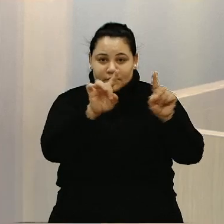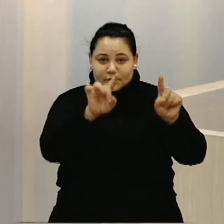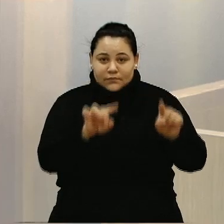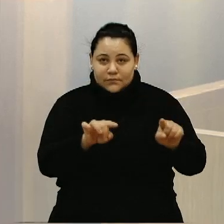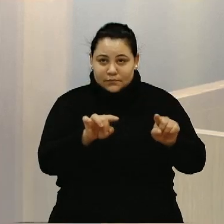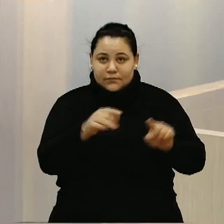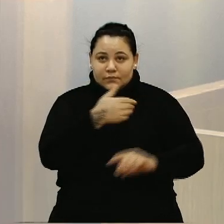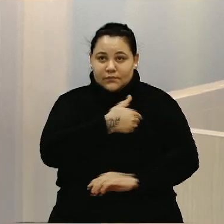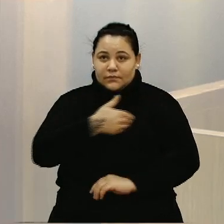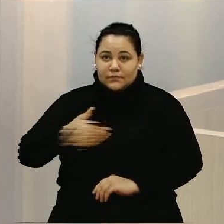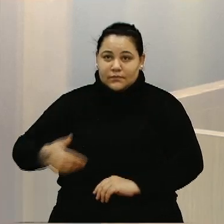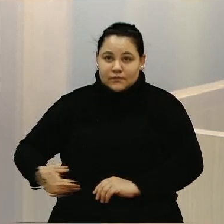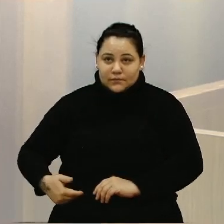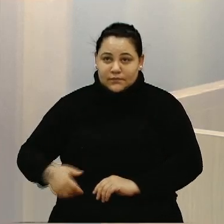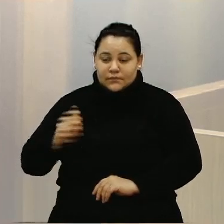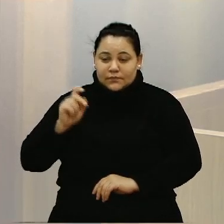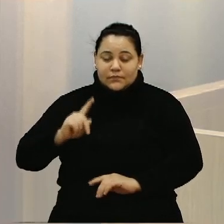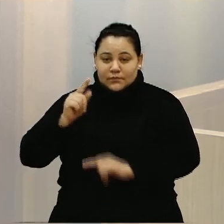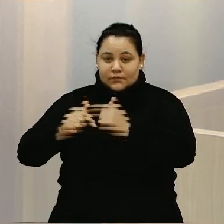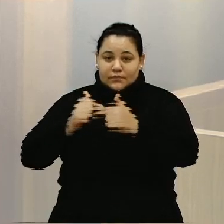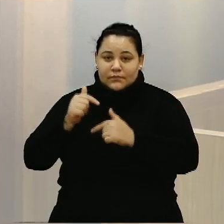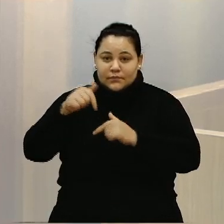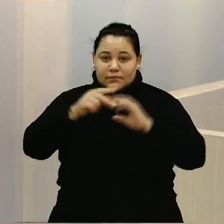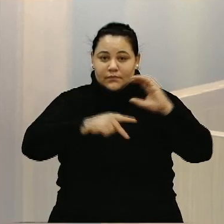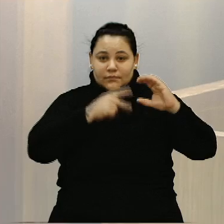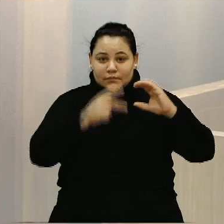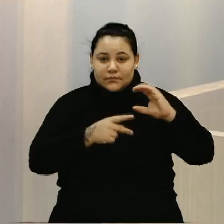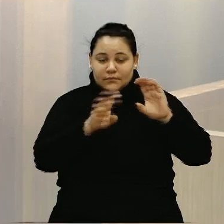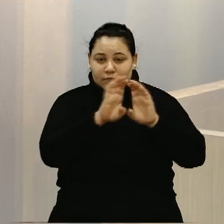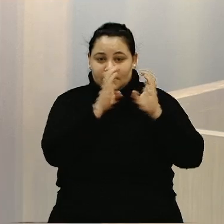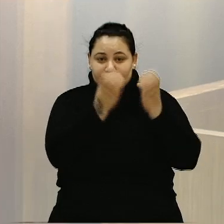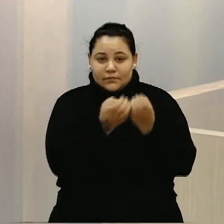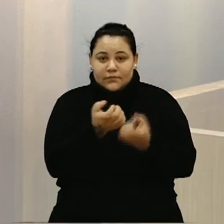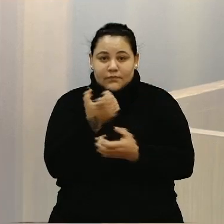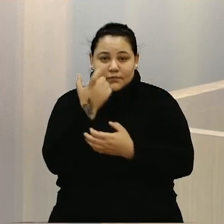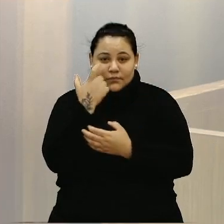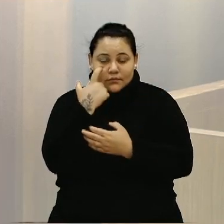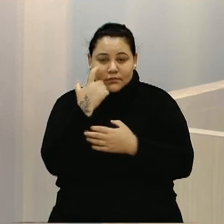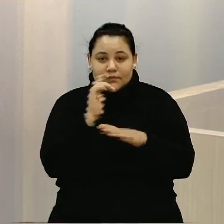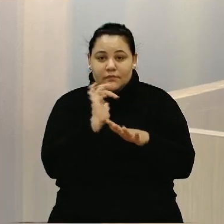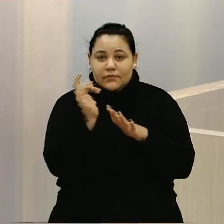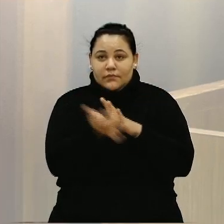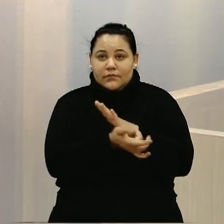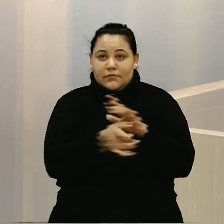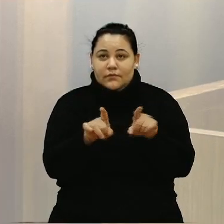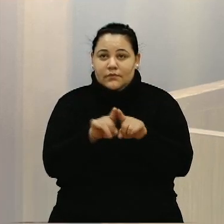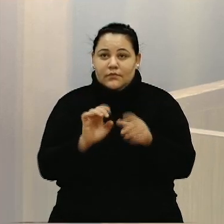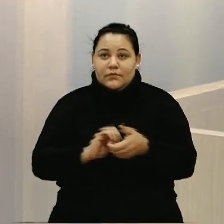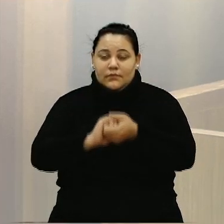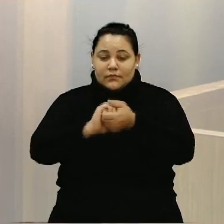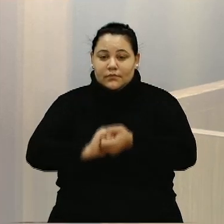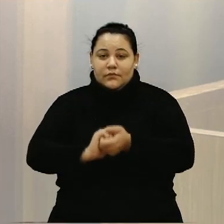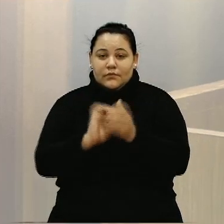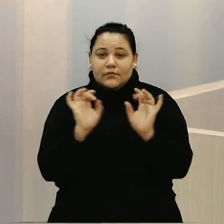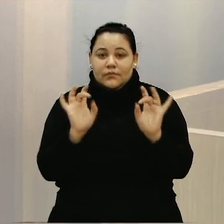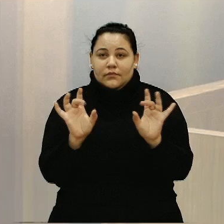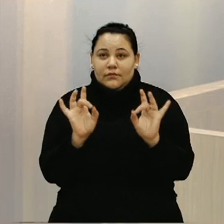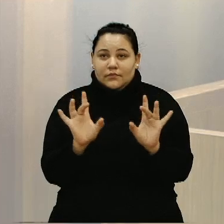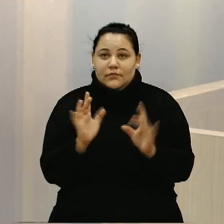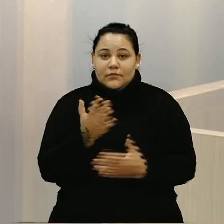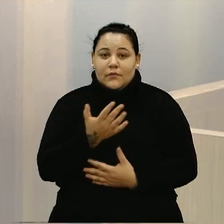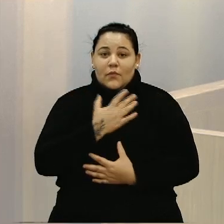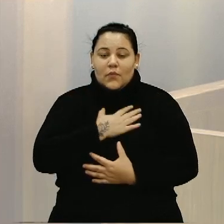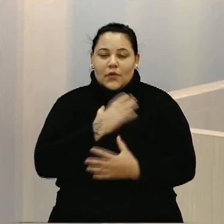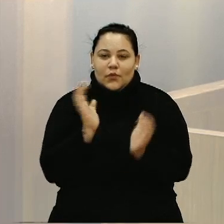servidores públicos aqui presentes, a comunidade que nos assiste pelas redes sociais e uma saudação especial à minha tropa,